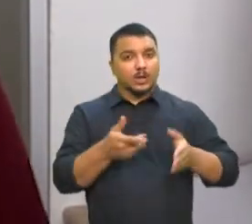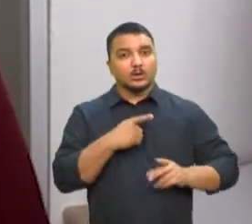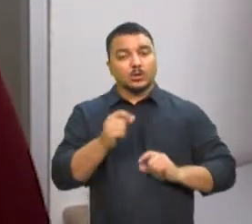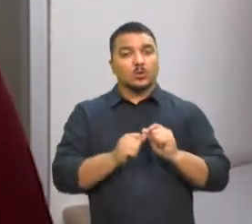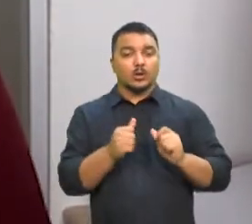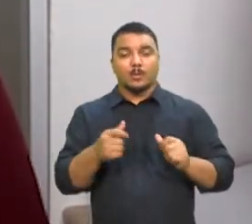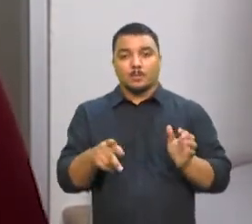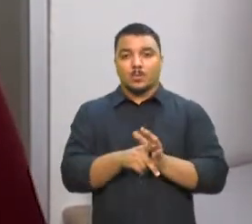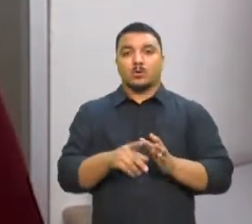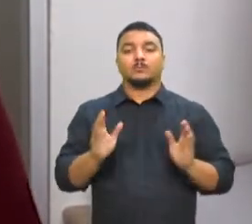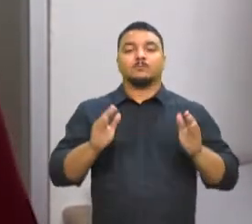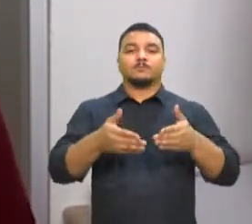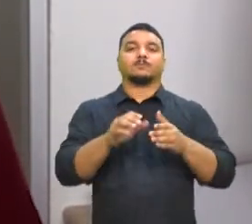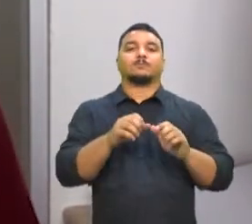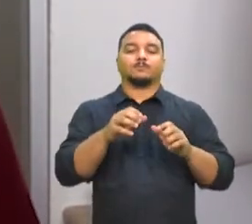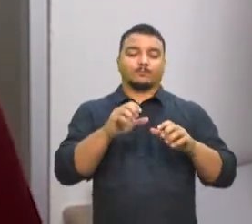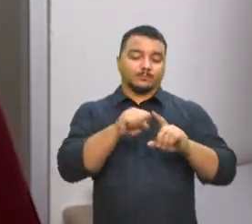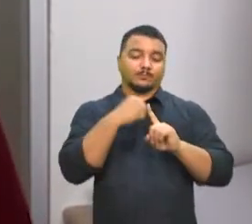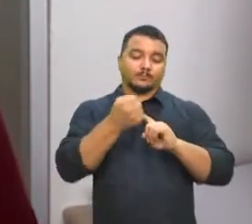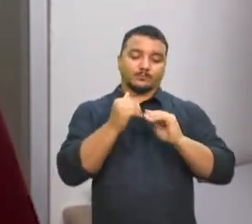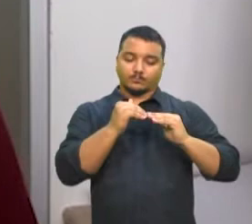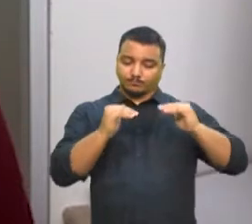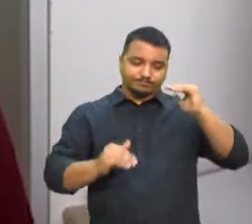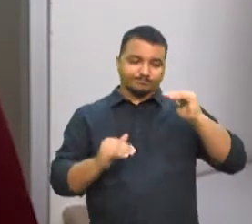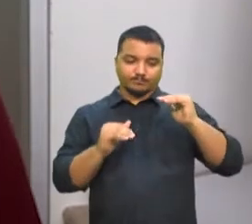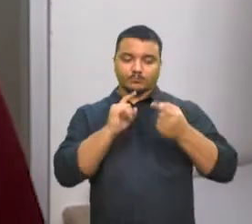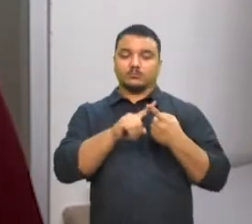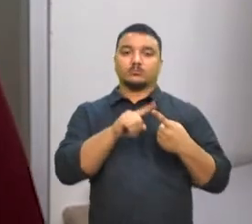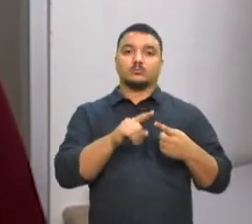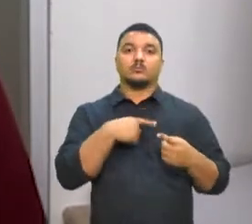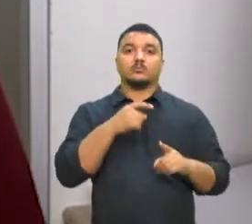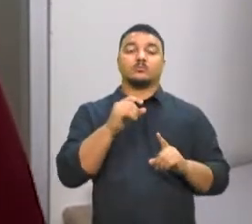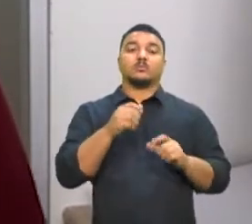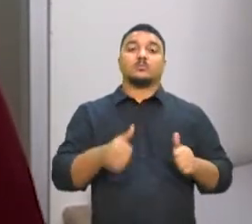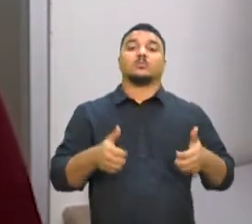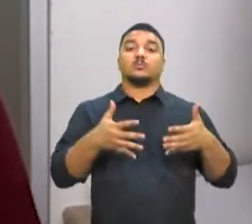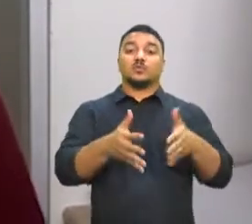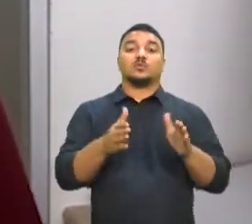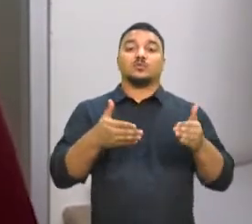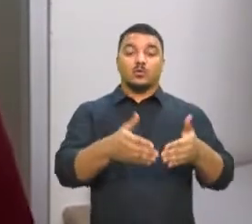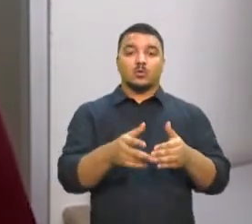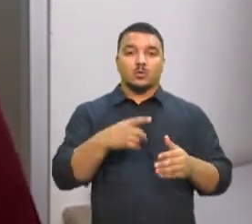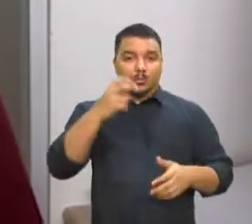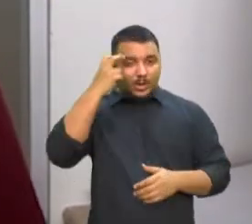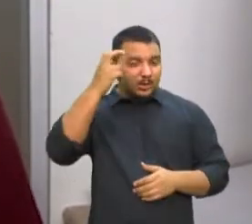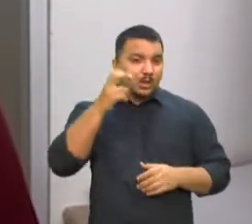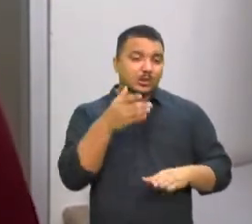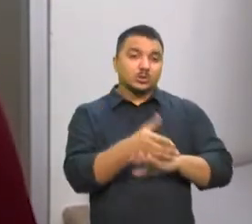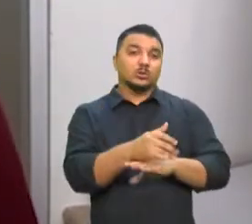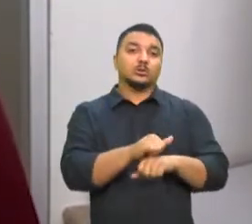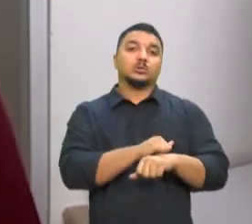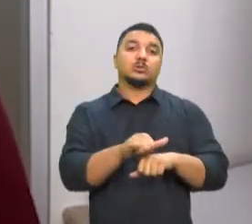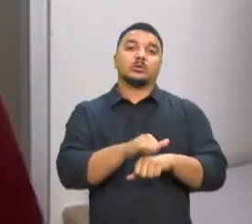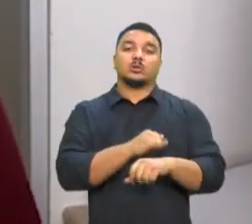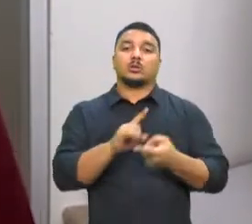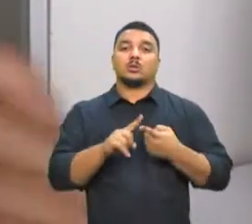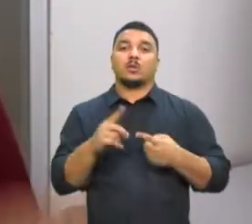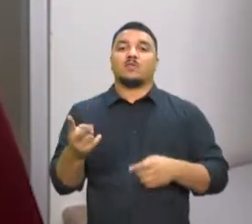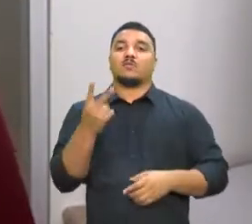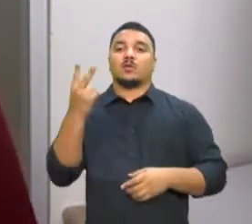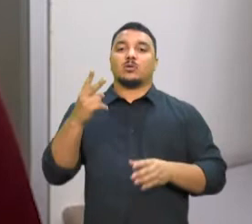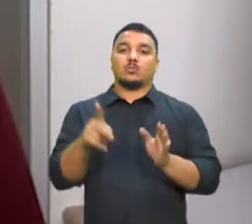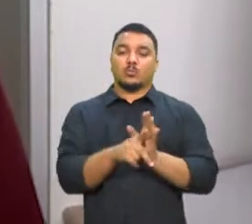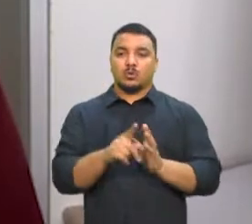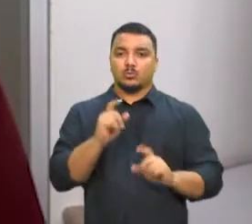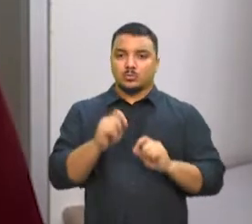da segregação social. Precisamos de mais investimento em inteligência e maior valorização de todo